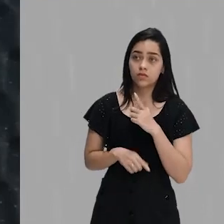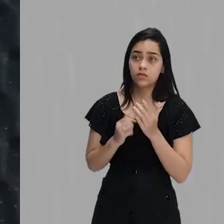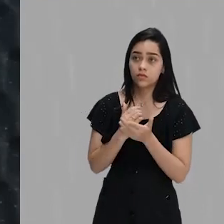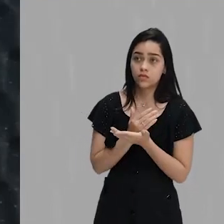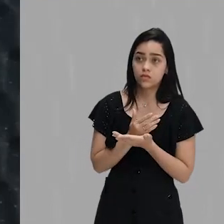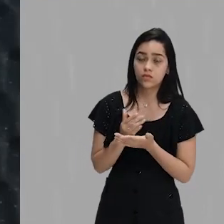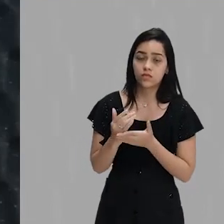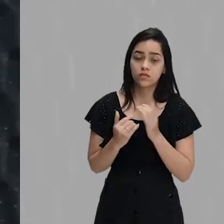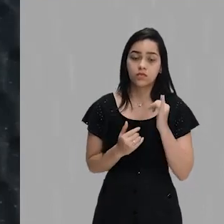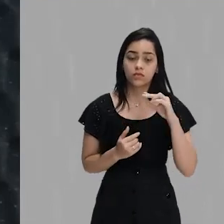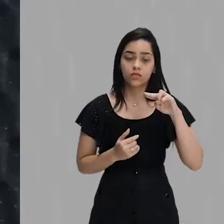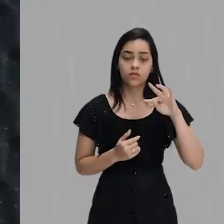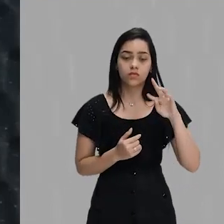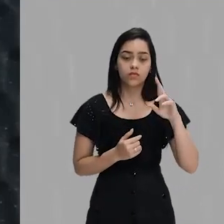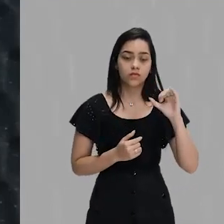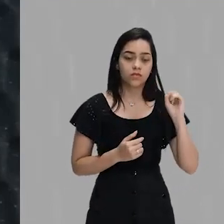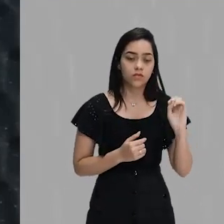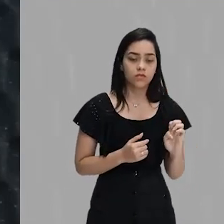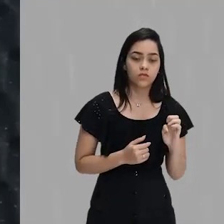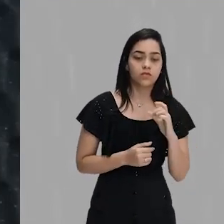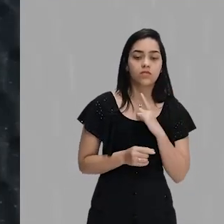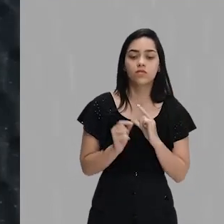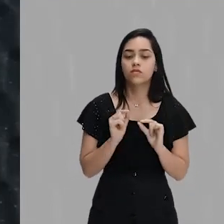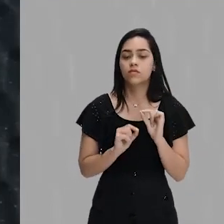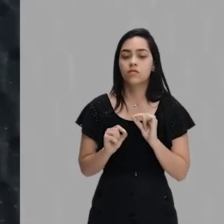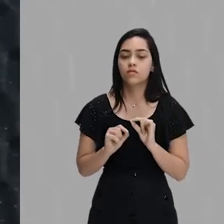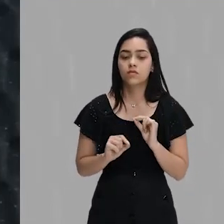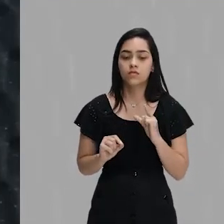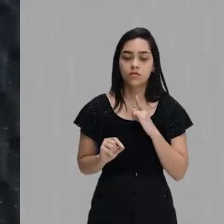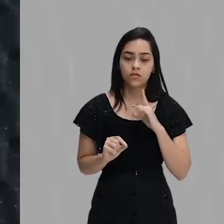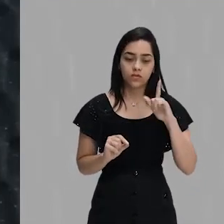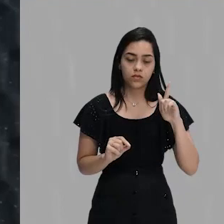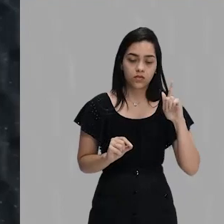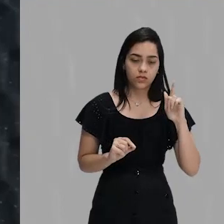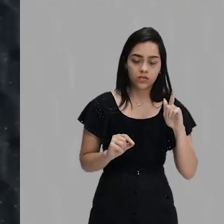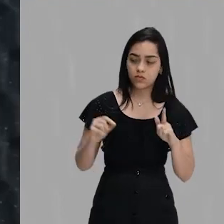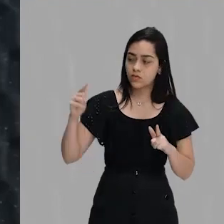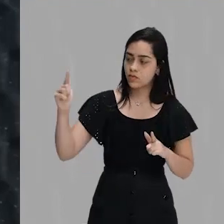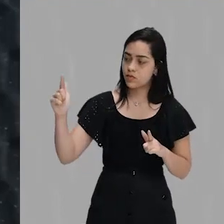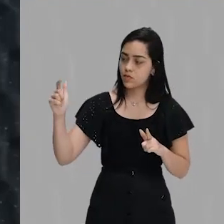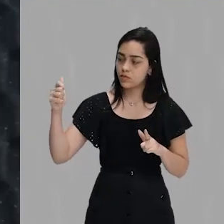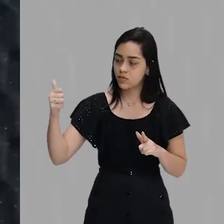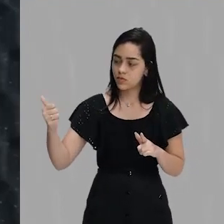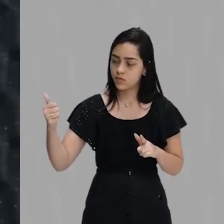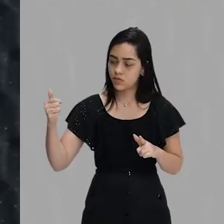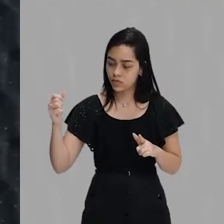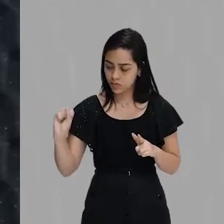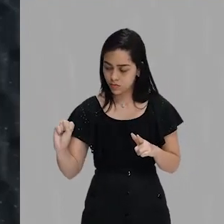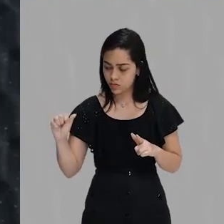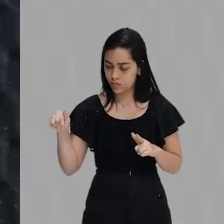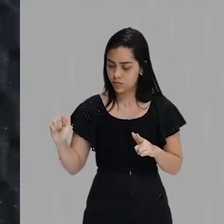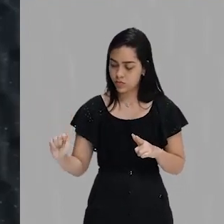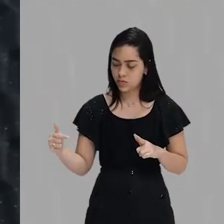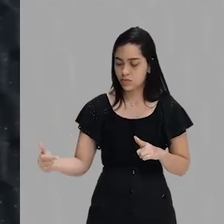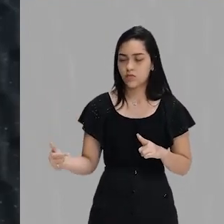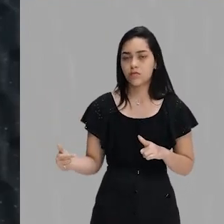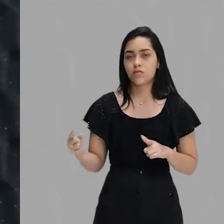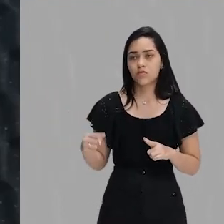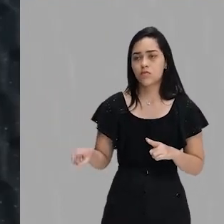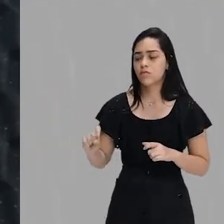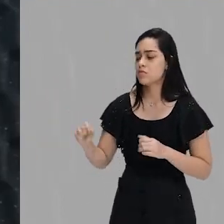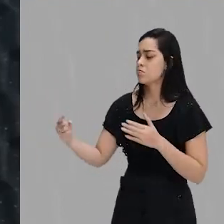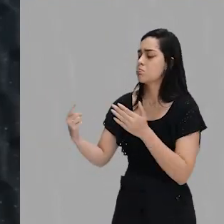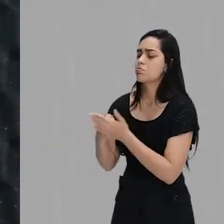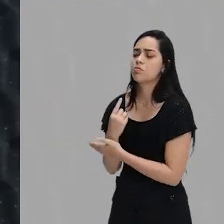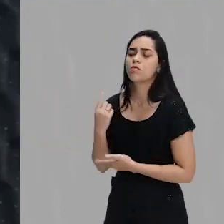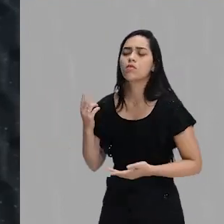começa a intérfase. Aí na intérfase ela passa pela fase G1, depois a fase S e a G2. Aí você me